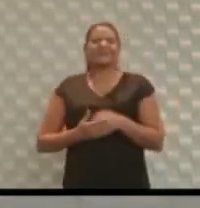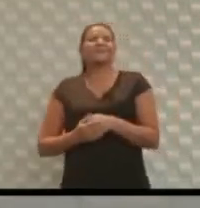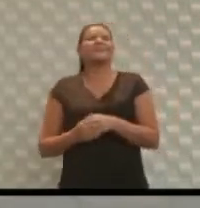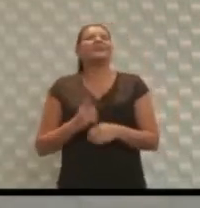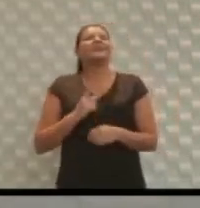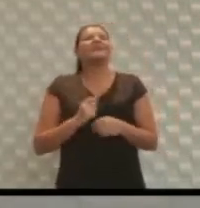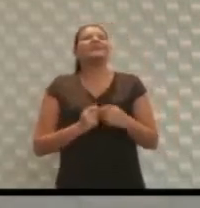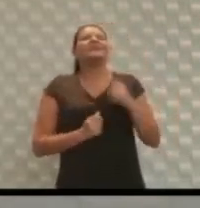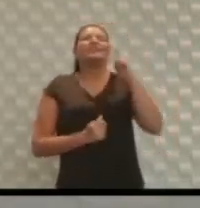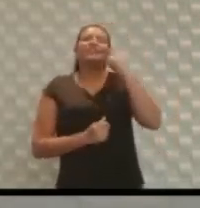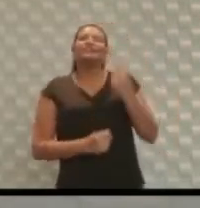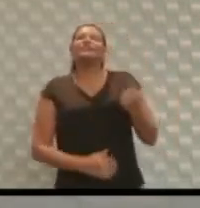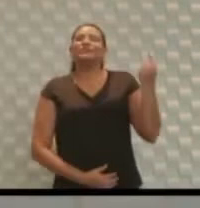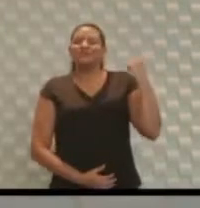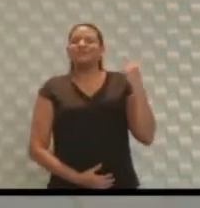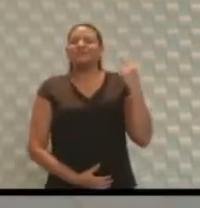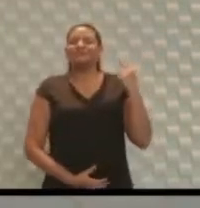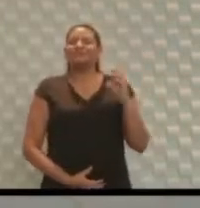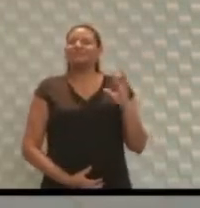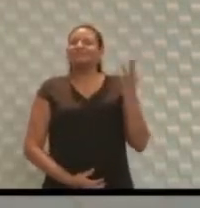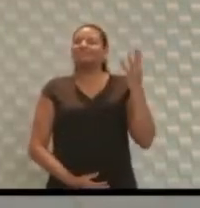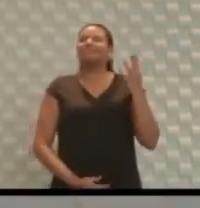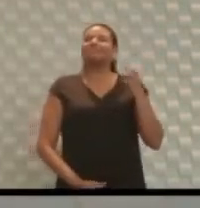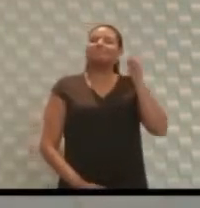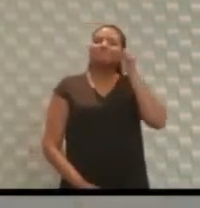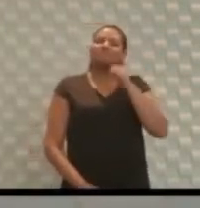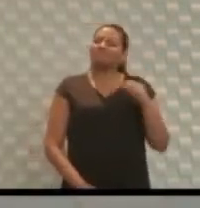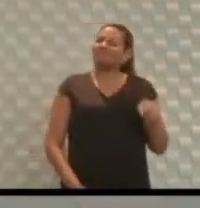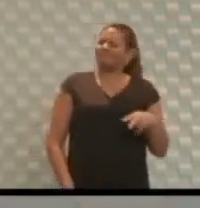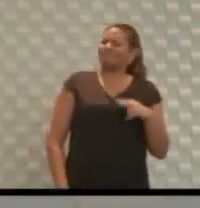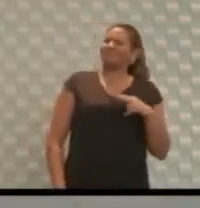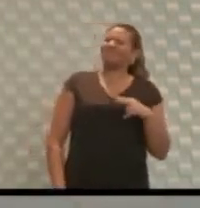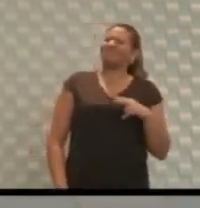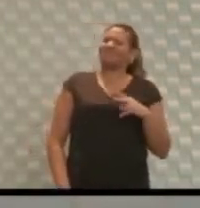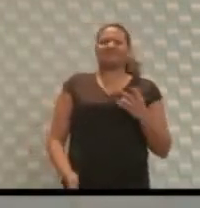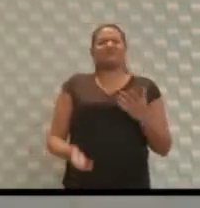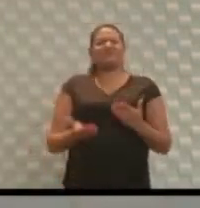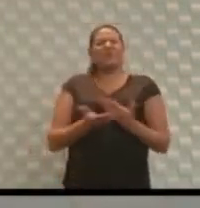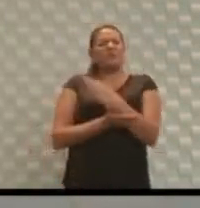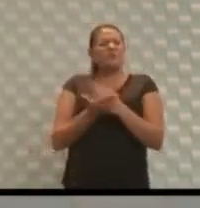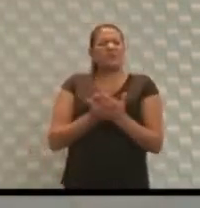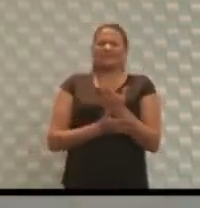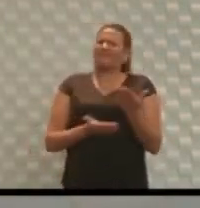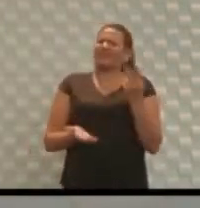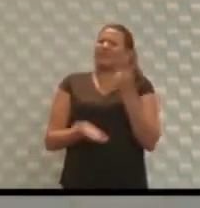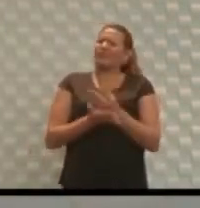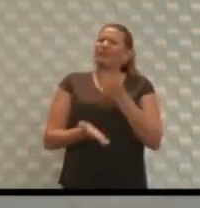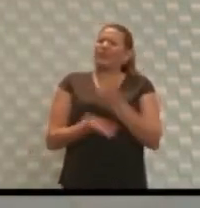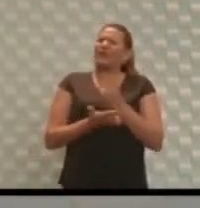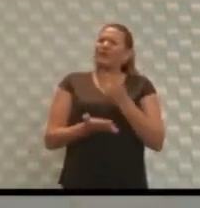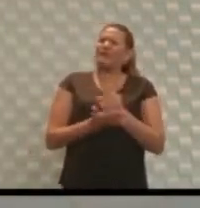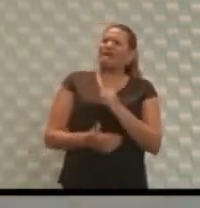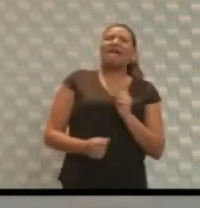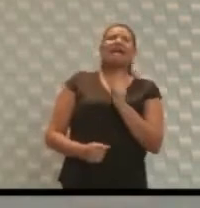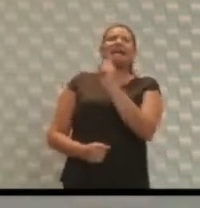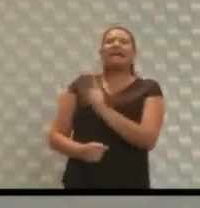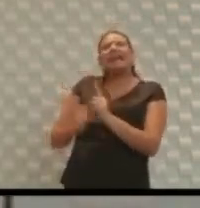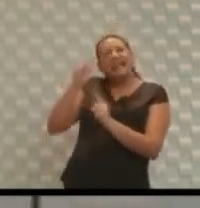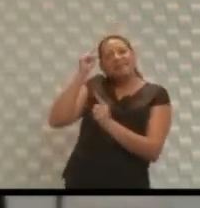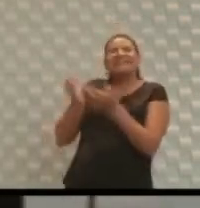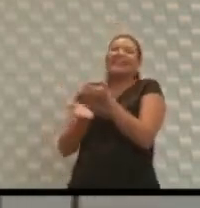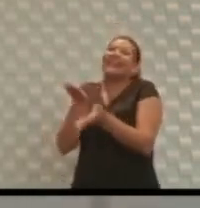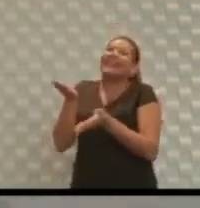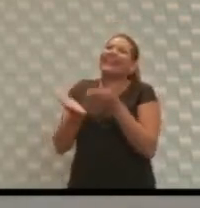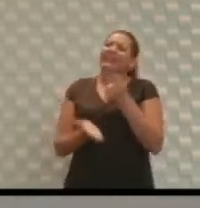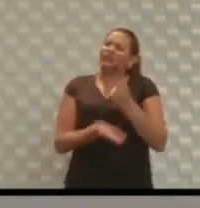discípula minha ficou incomodada comigo. Ela falou assim, ai, você toda hora fica servindo o Lamartine,